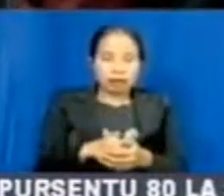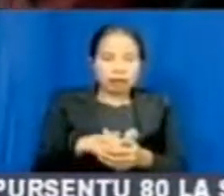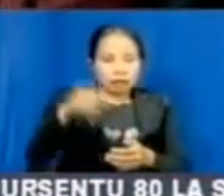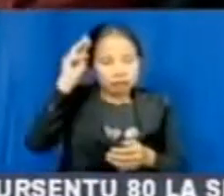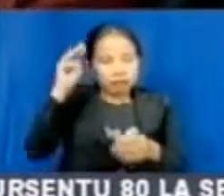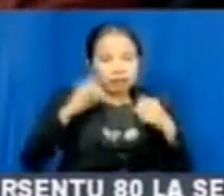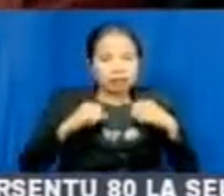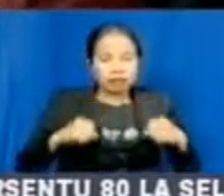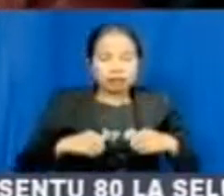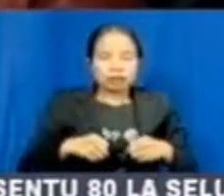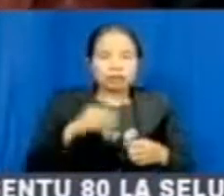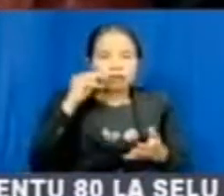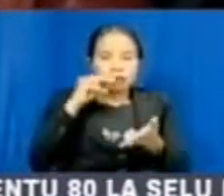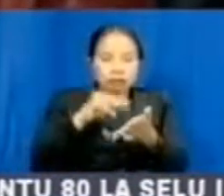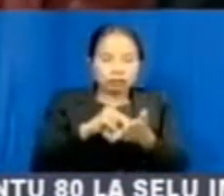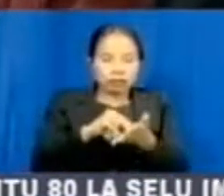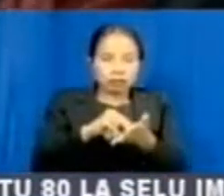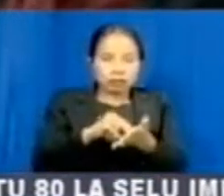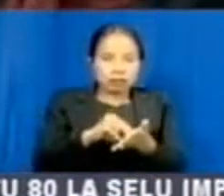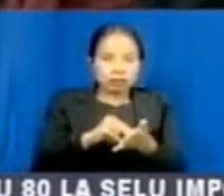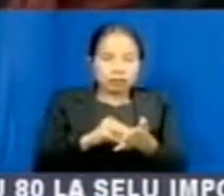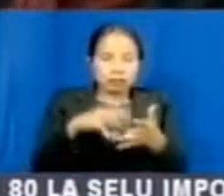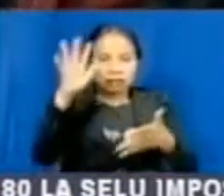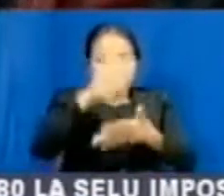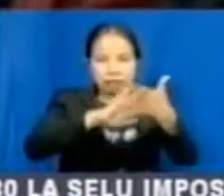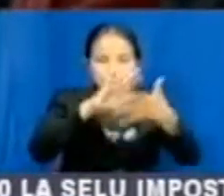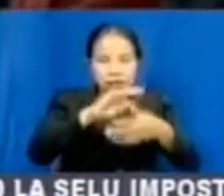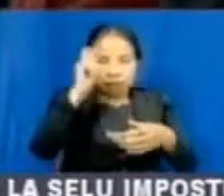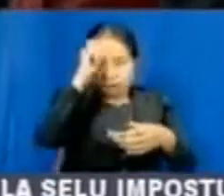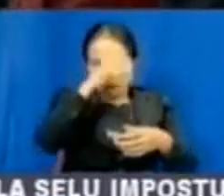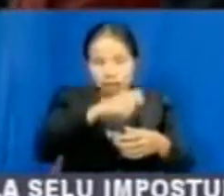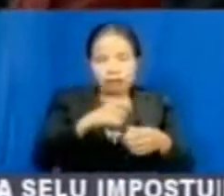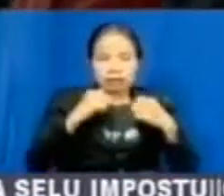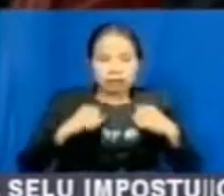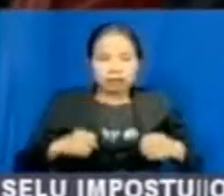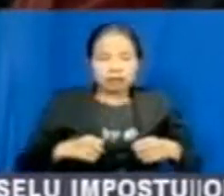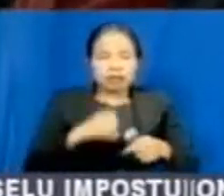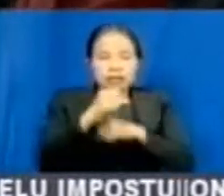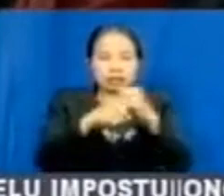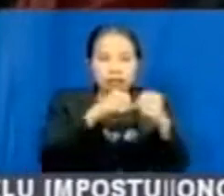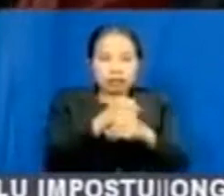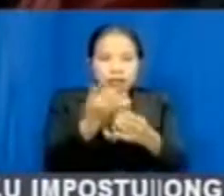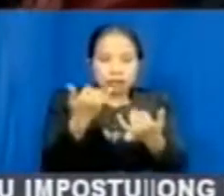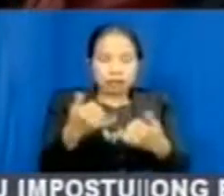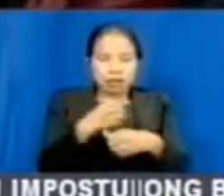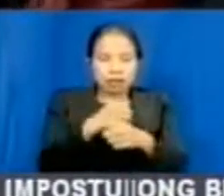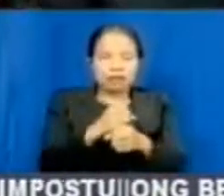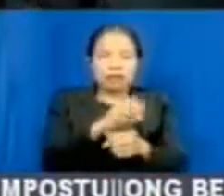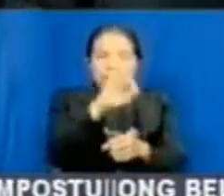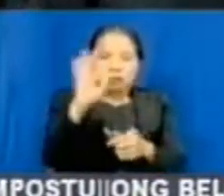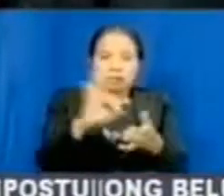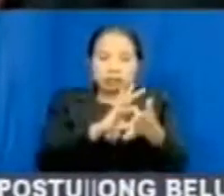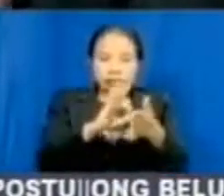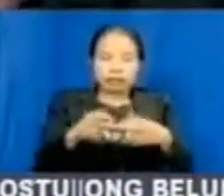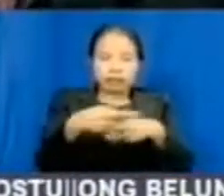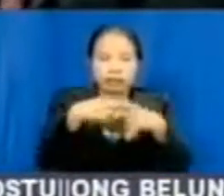Hato mensagem né? E a cerimônia graduação programa gerente de saúde período da NEN. Nebe halao sexta-feira né? E